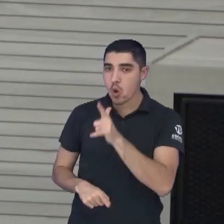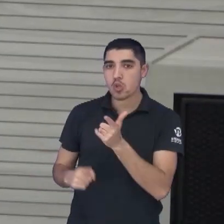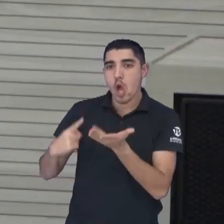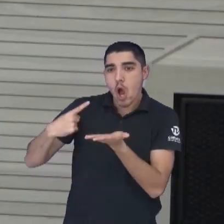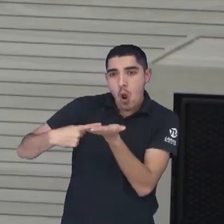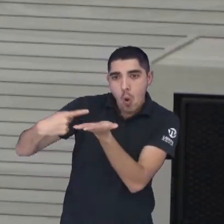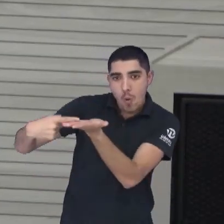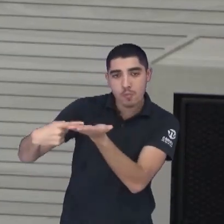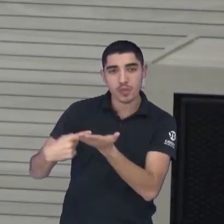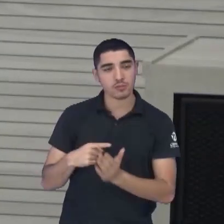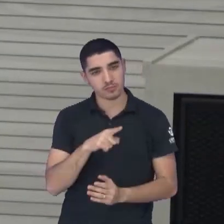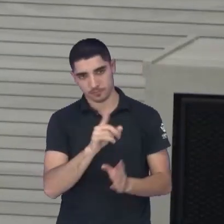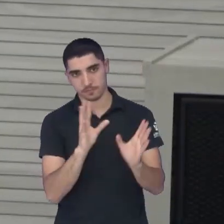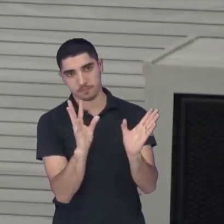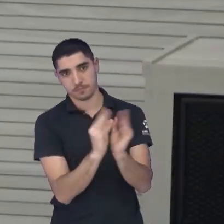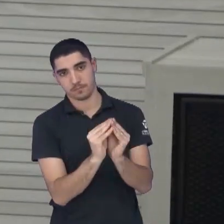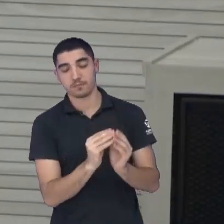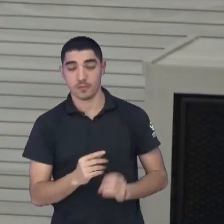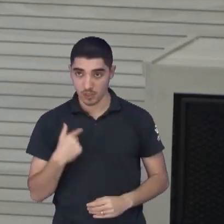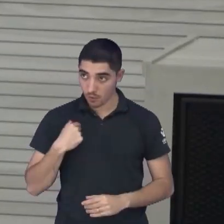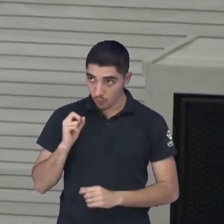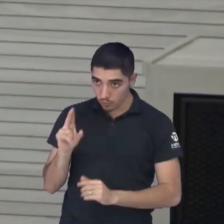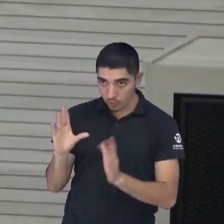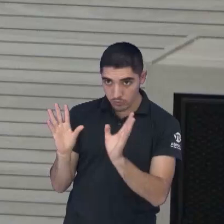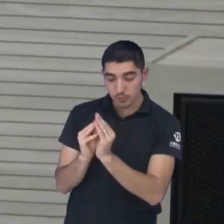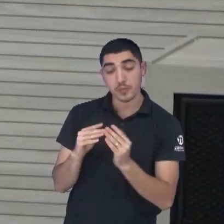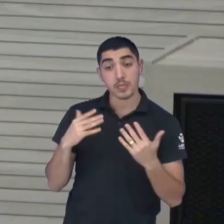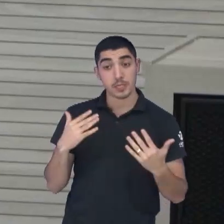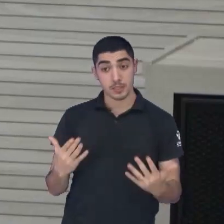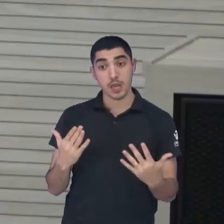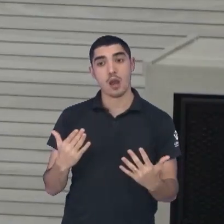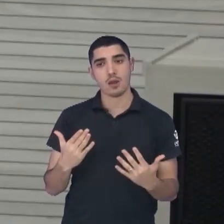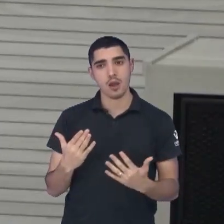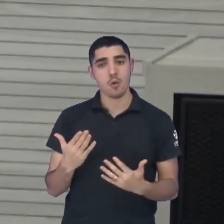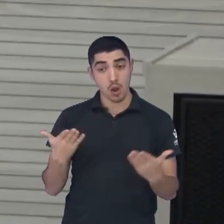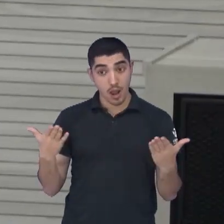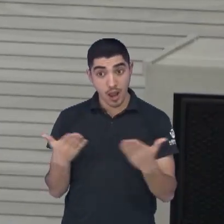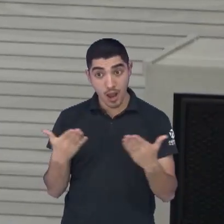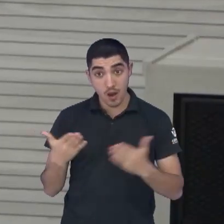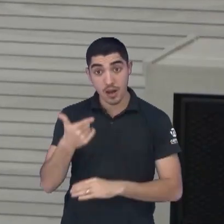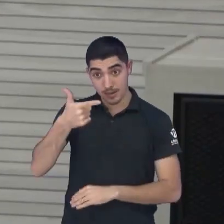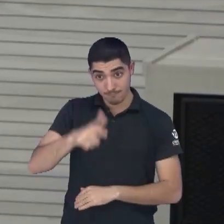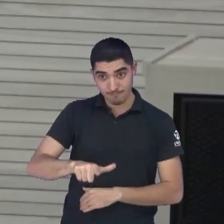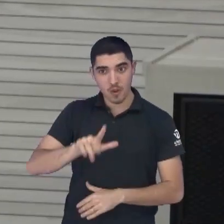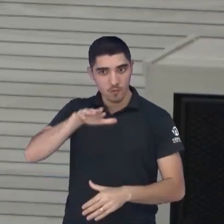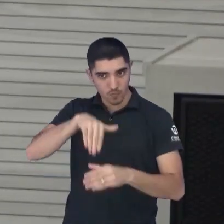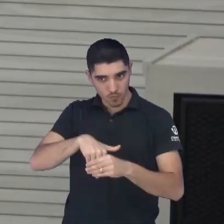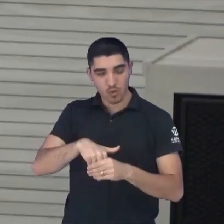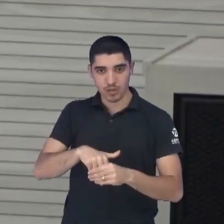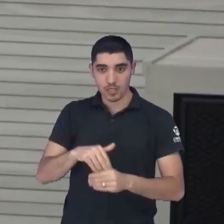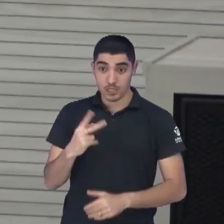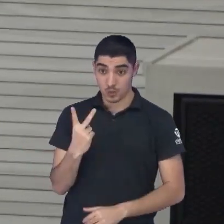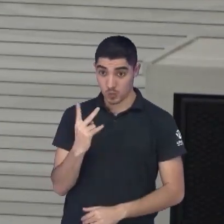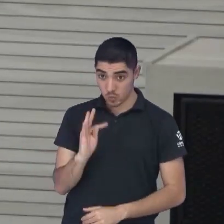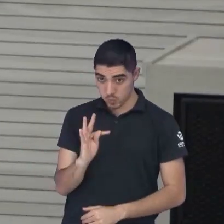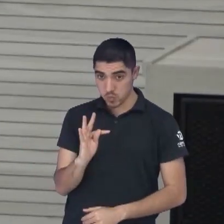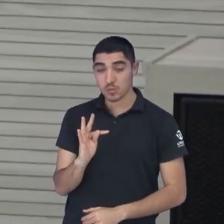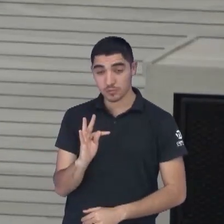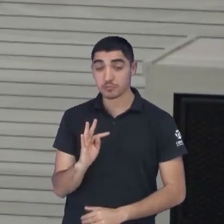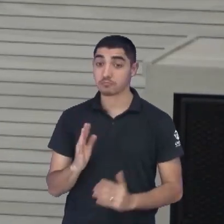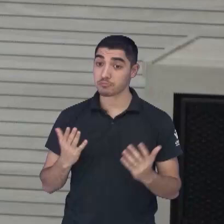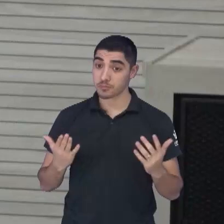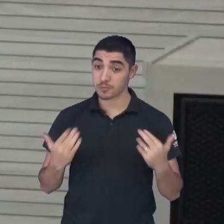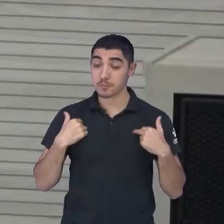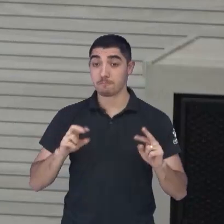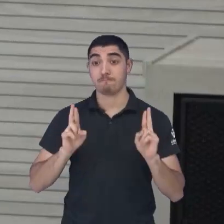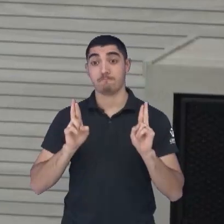Vou concluir, presidente. Então, teremos mais uma votação, um segundo turno, e eu espero que